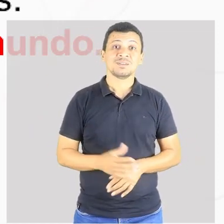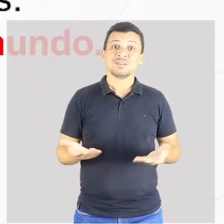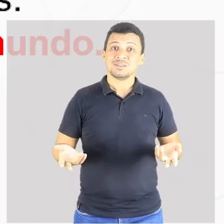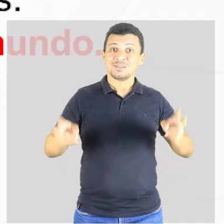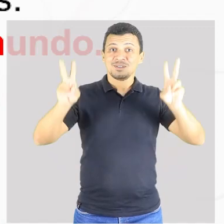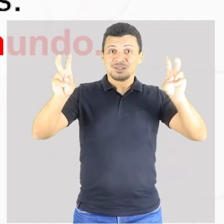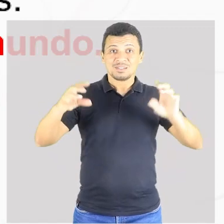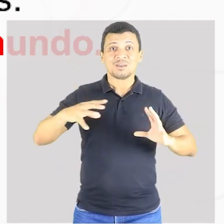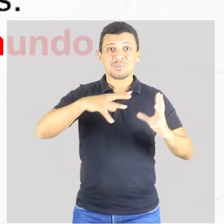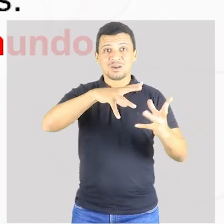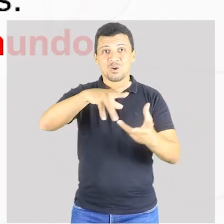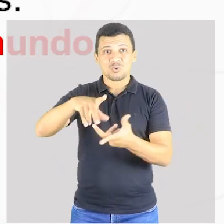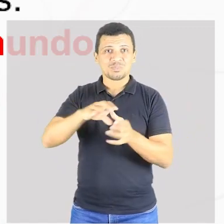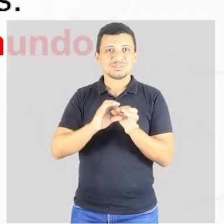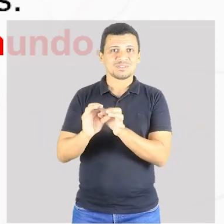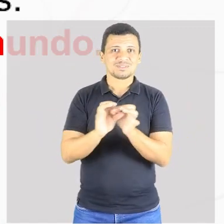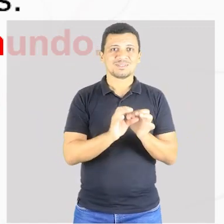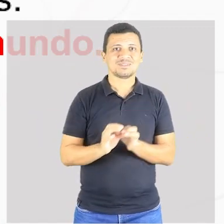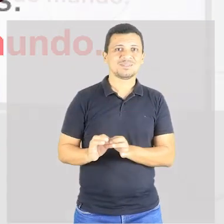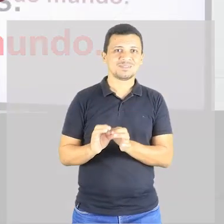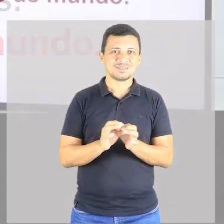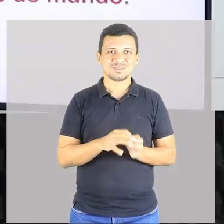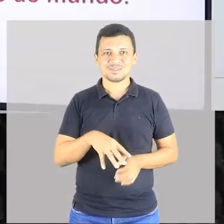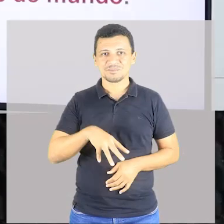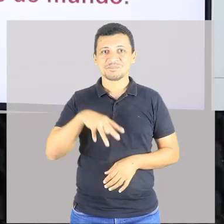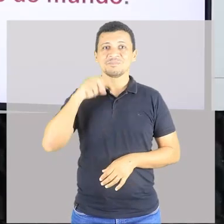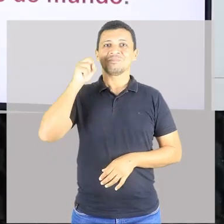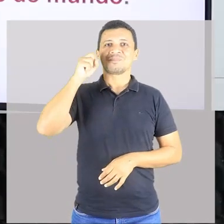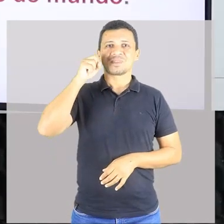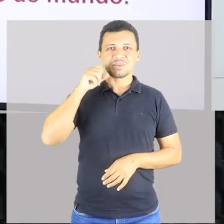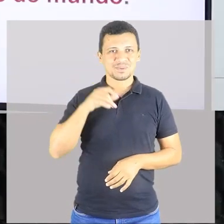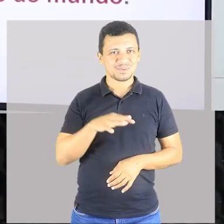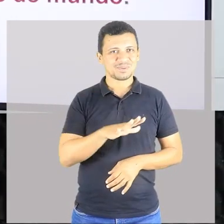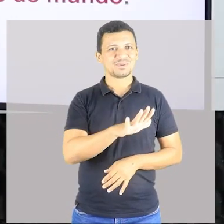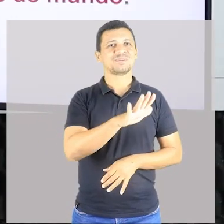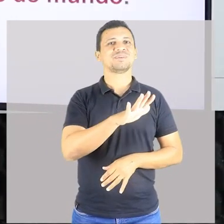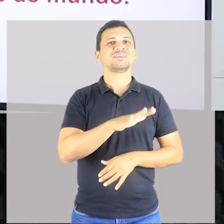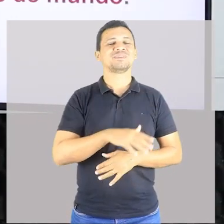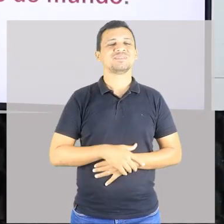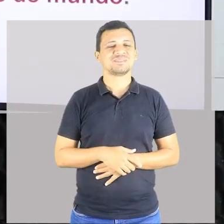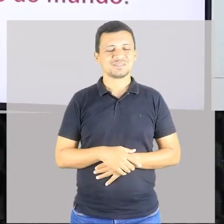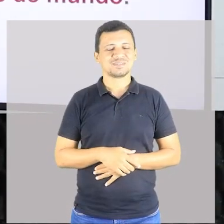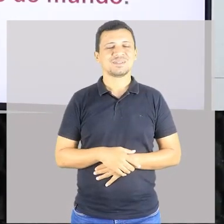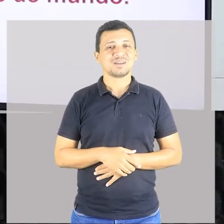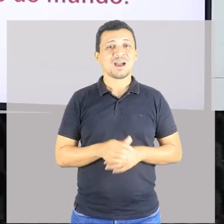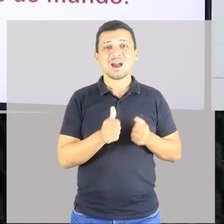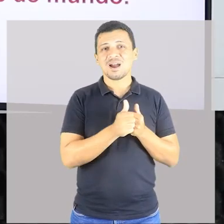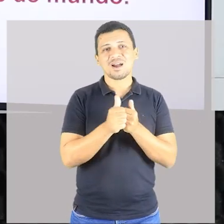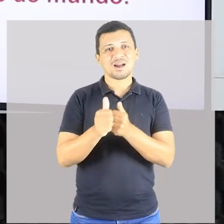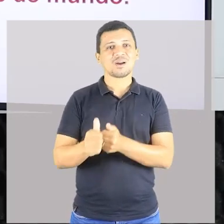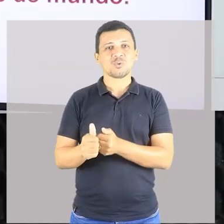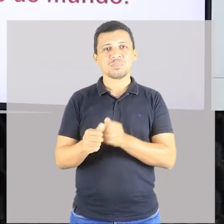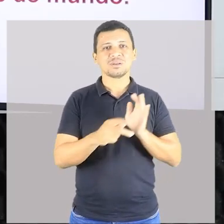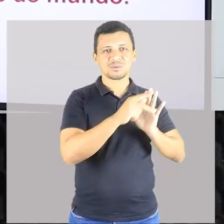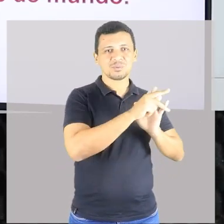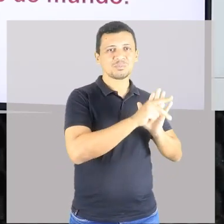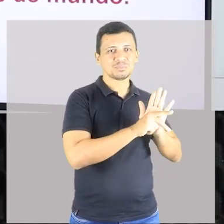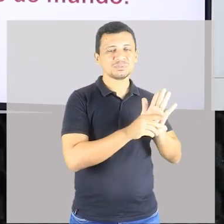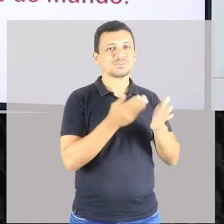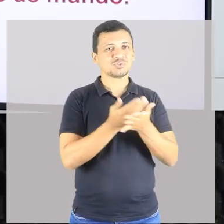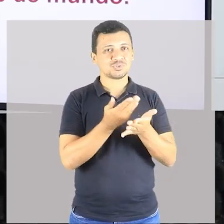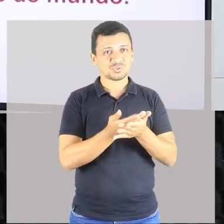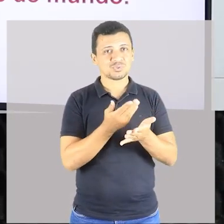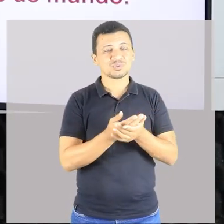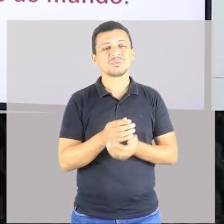globalização consolidado, respira, tá certo? Para a gente fechar com chave de ouro, acompanha também o nosso plano de estudo. Tudo isso aqui